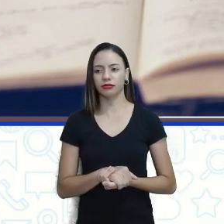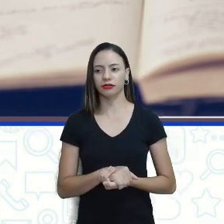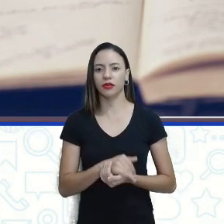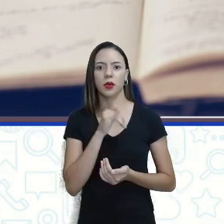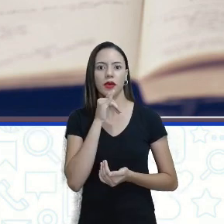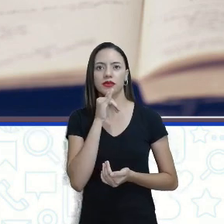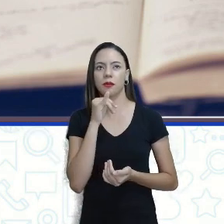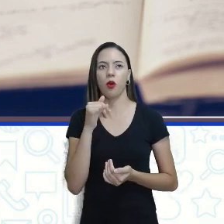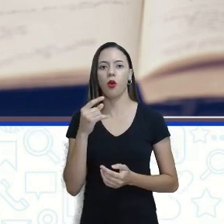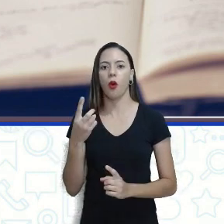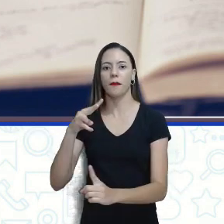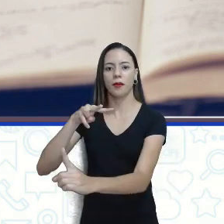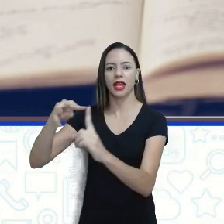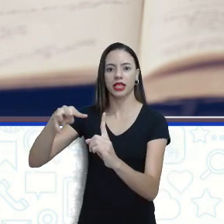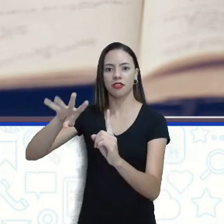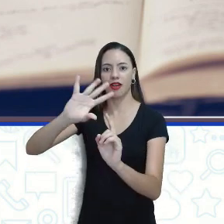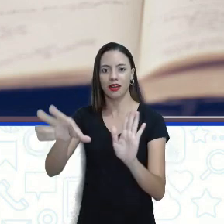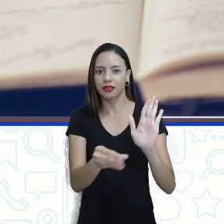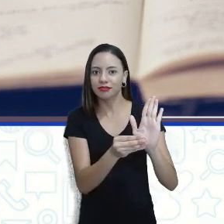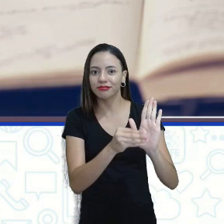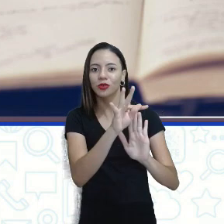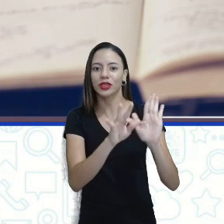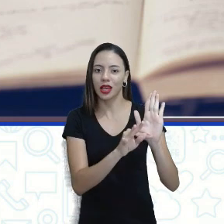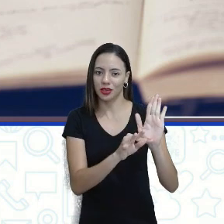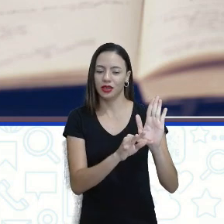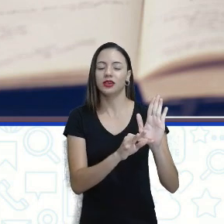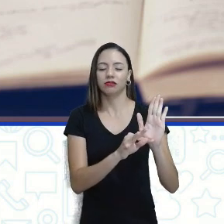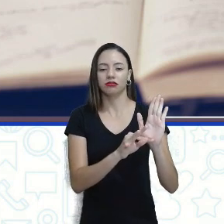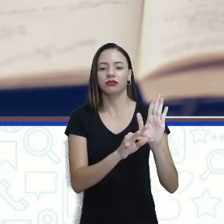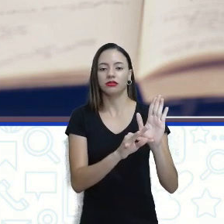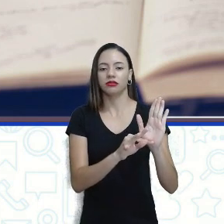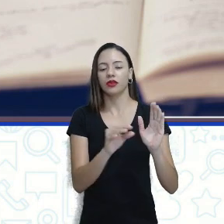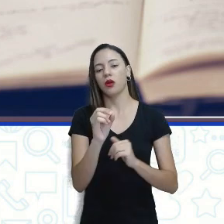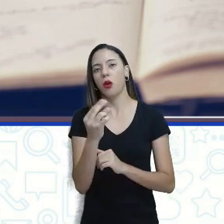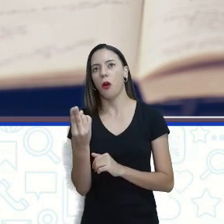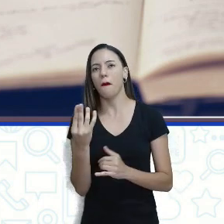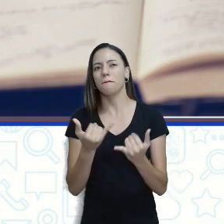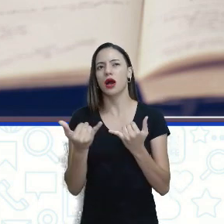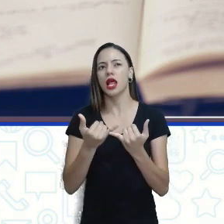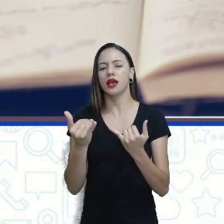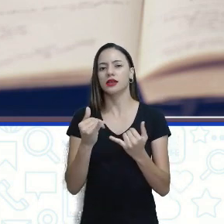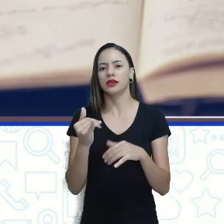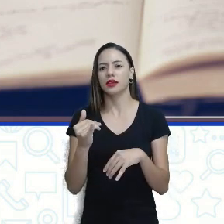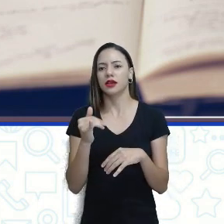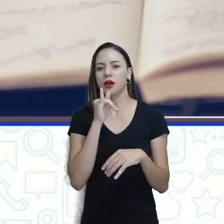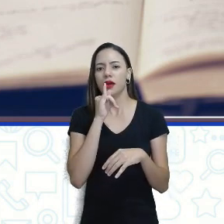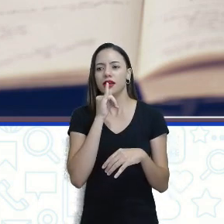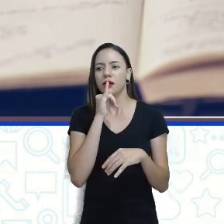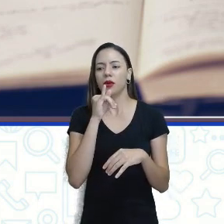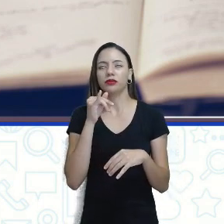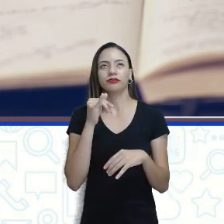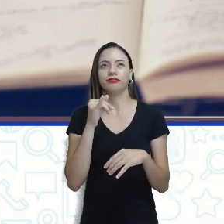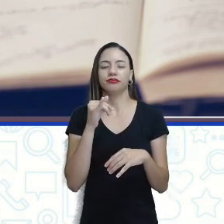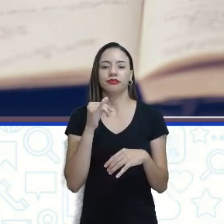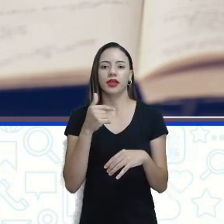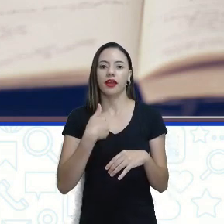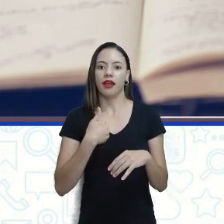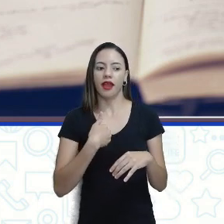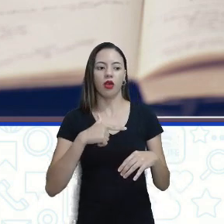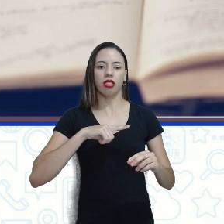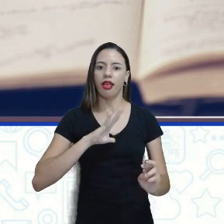novo ponto de vista, às vezes, né, sobre o tema. É como se também a gente fundamentasse um pouco, né? Olha, eu